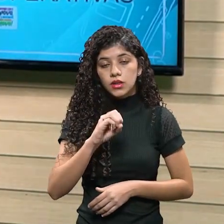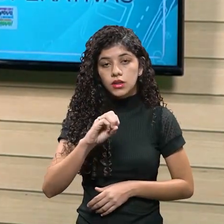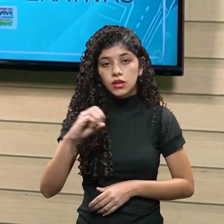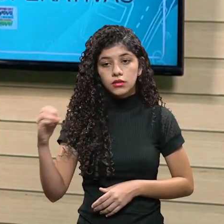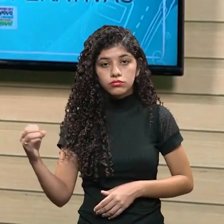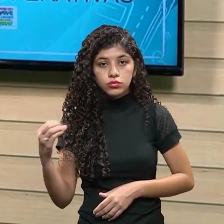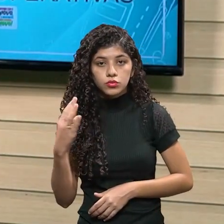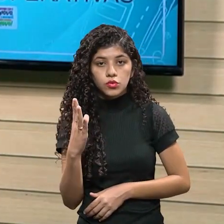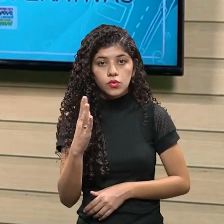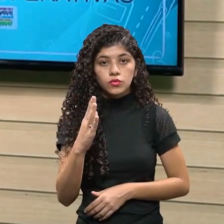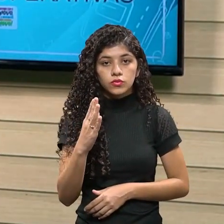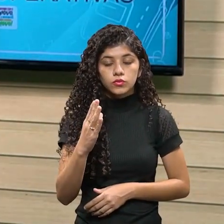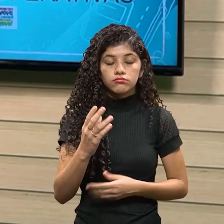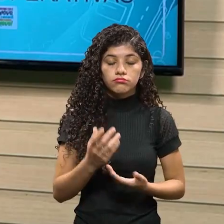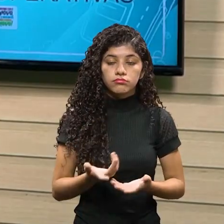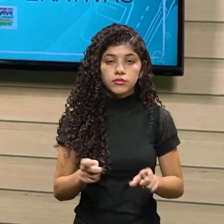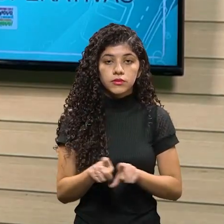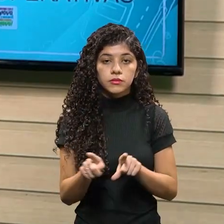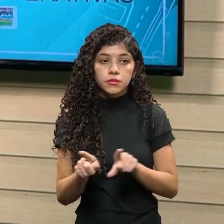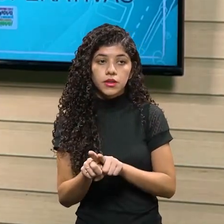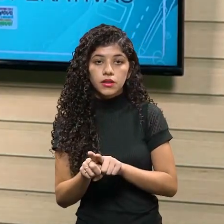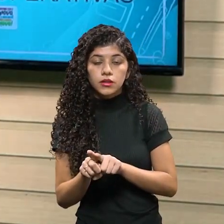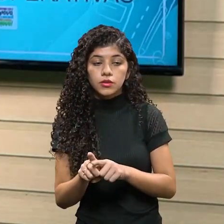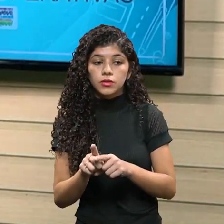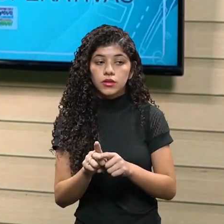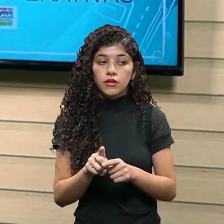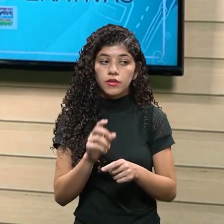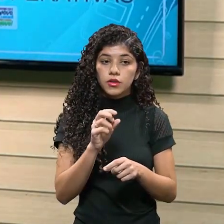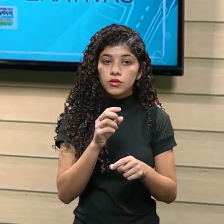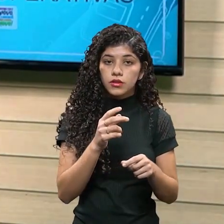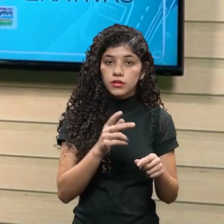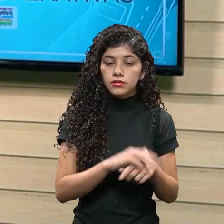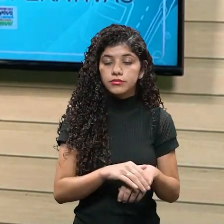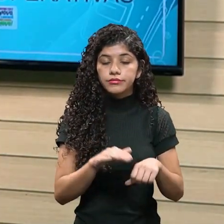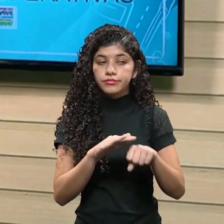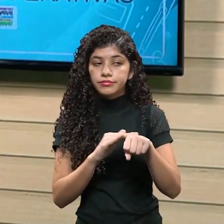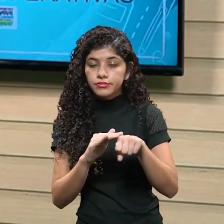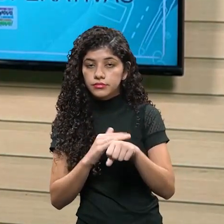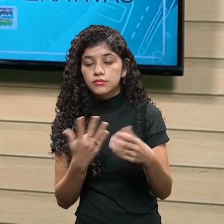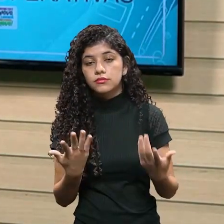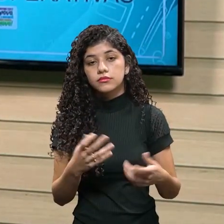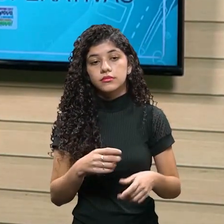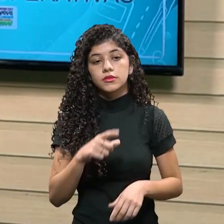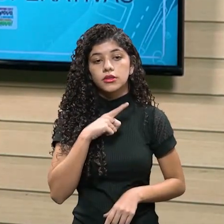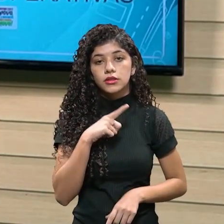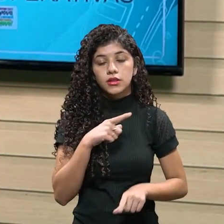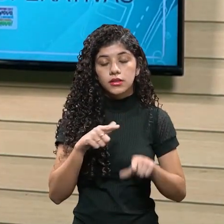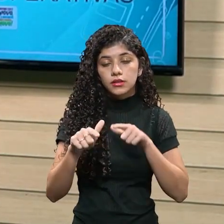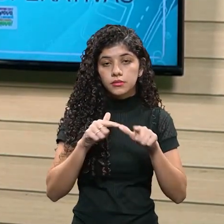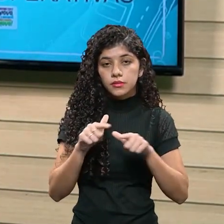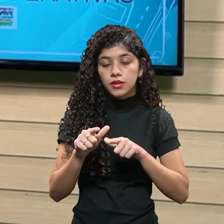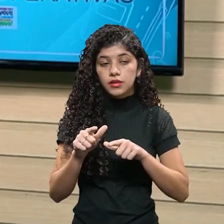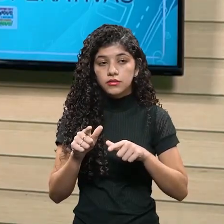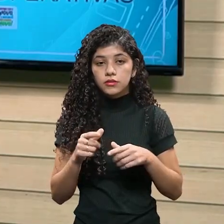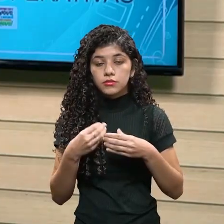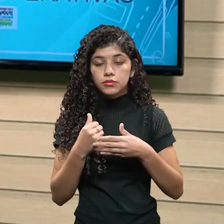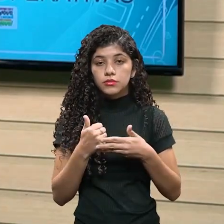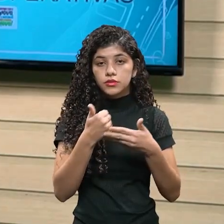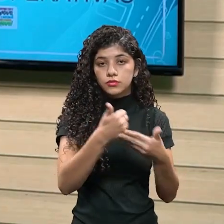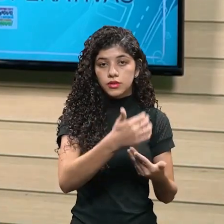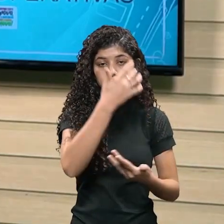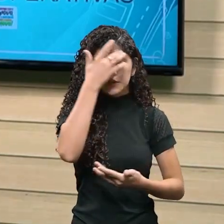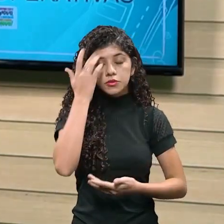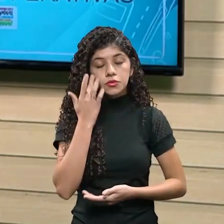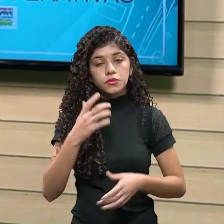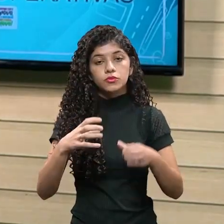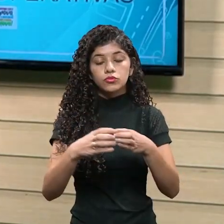de serviço de cobrança, a parte financeira. Então, a cooperativa ela trabalha em prol dos seus cooperados, eles usufruem dos